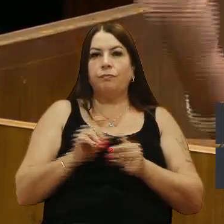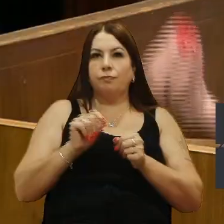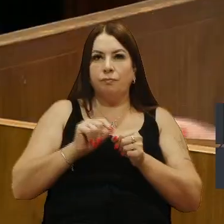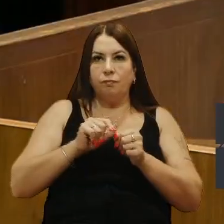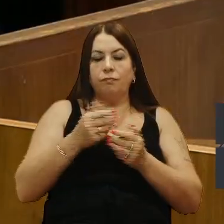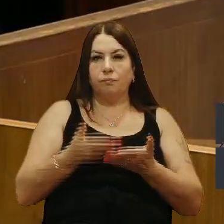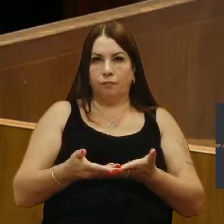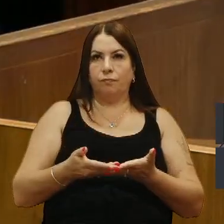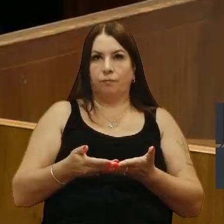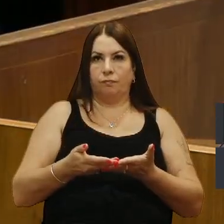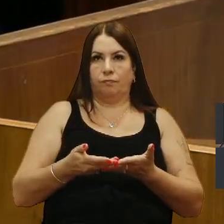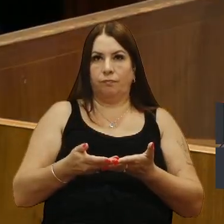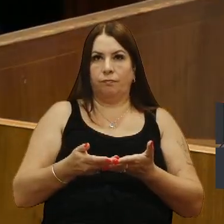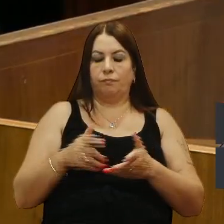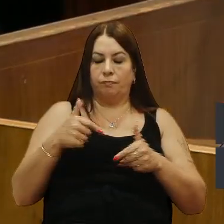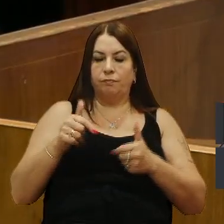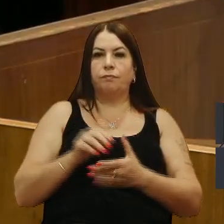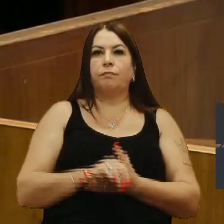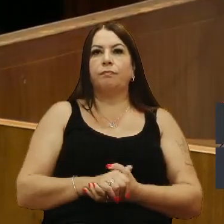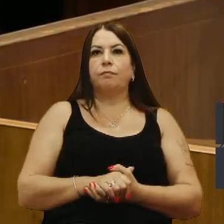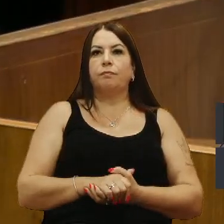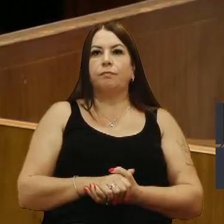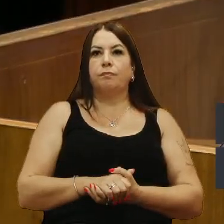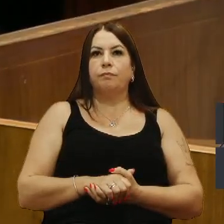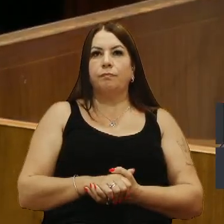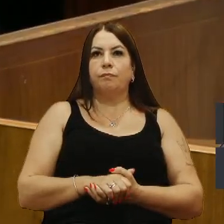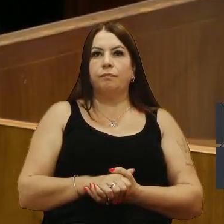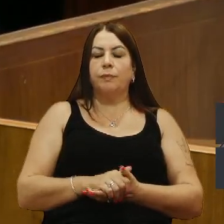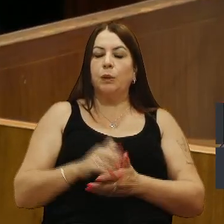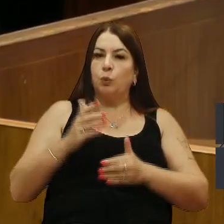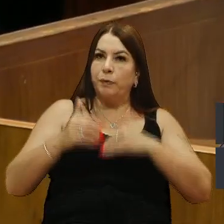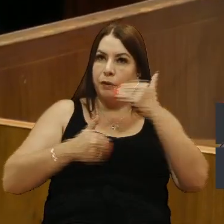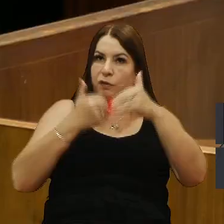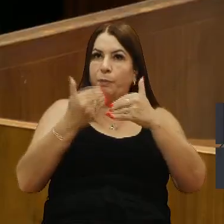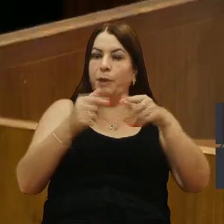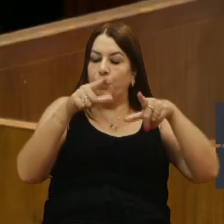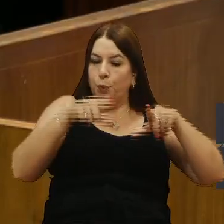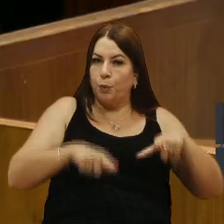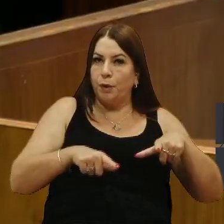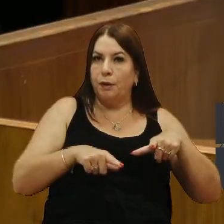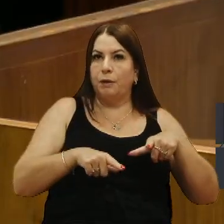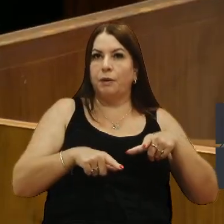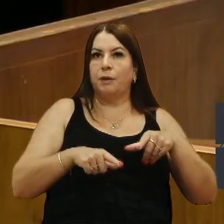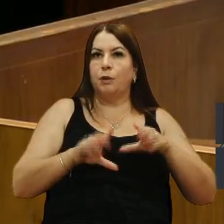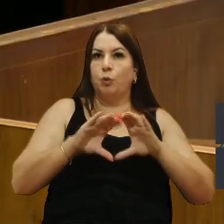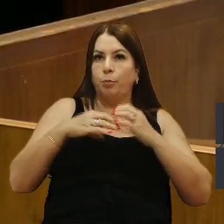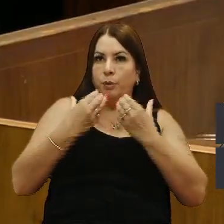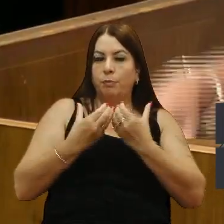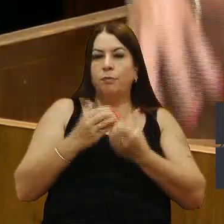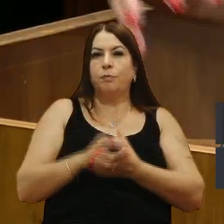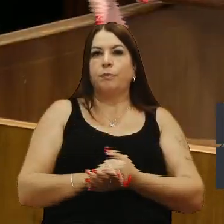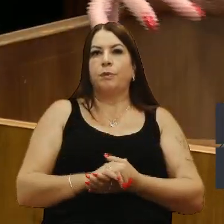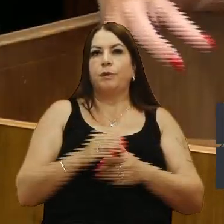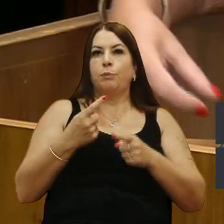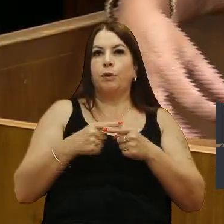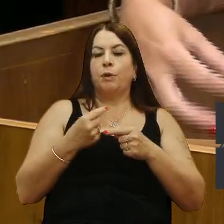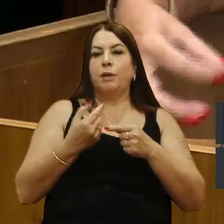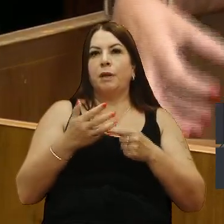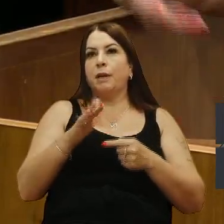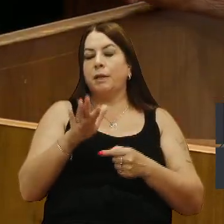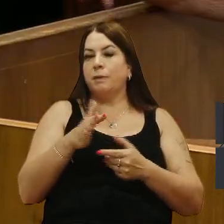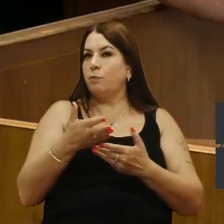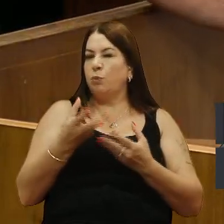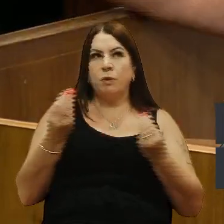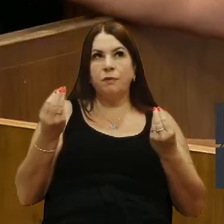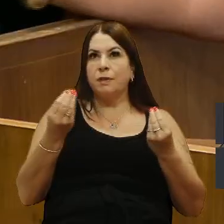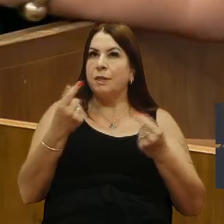realizam este trabalho, o desenvolvimento local e comunitário, porque muitas vezes